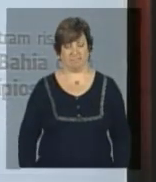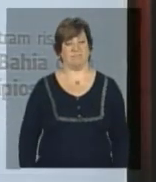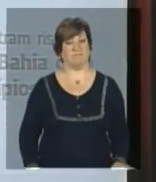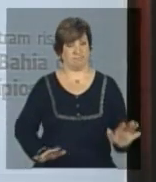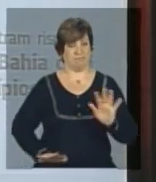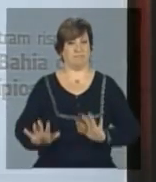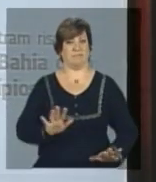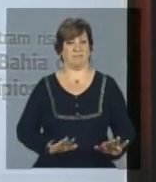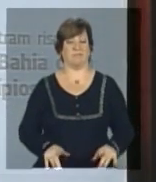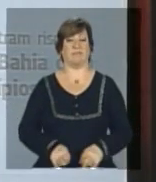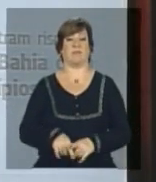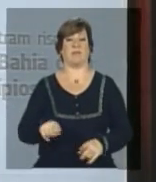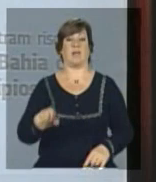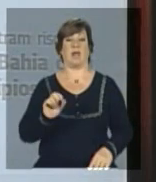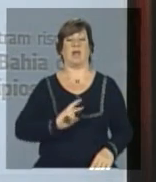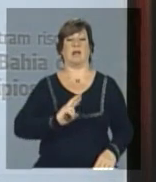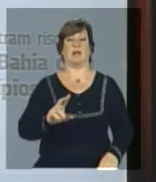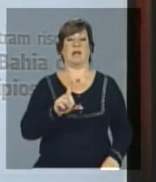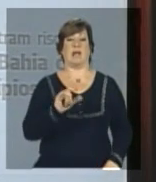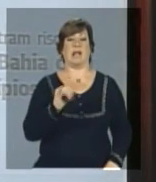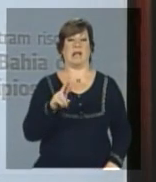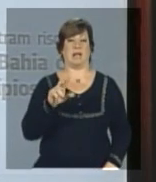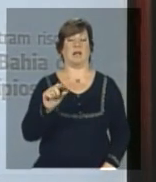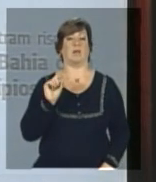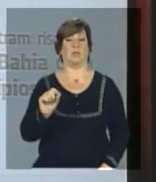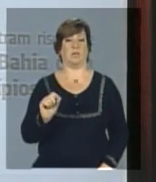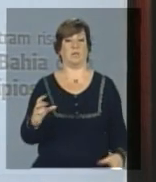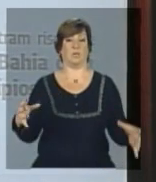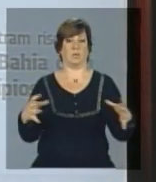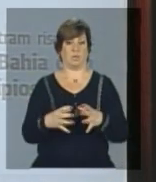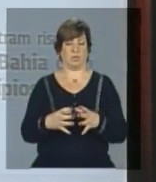também o resultado do Lira, aquele índice de infestação